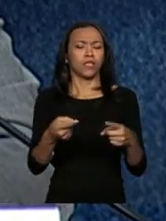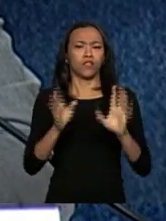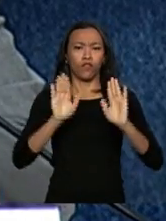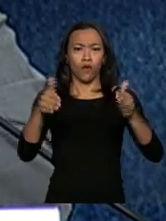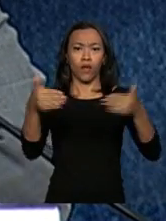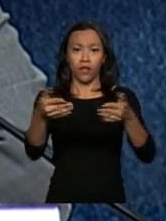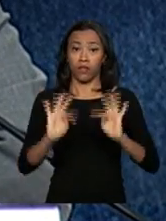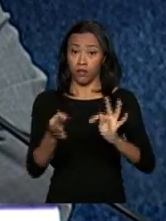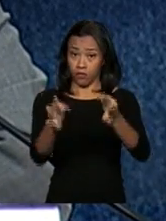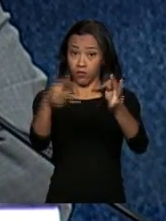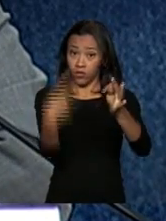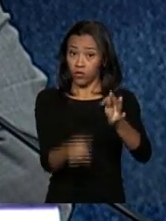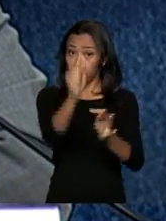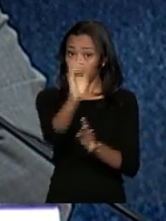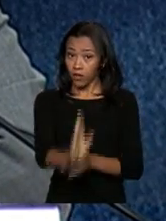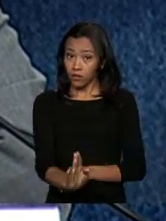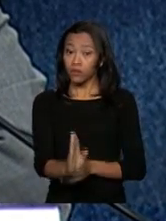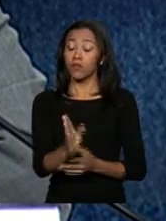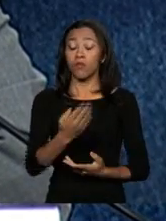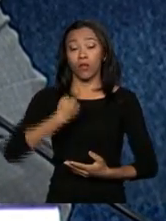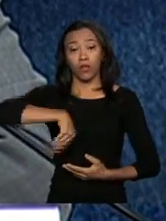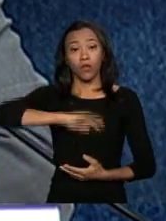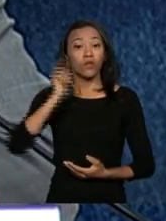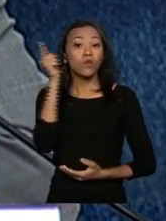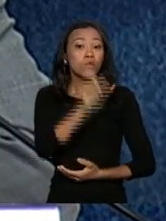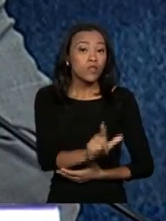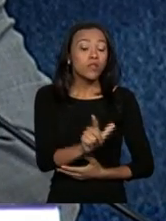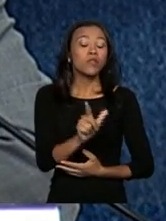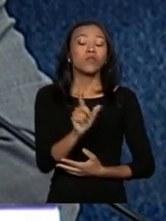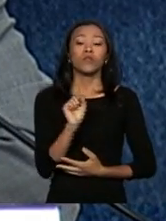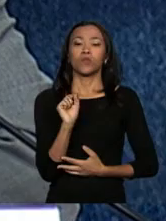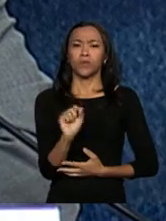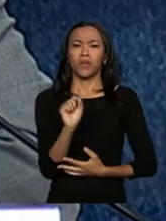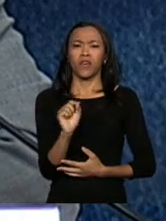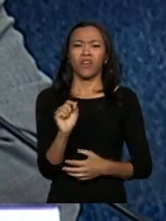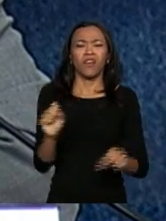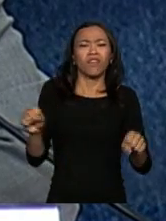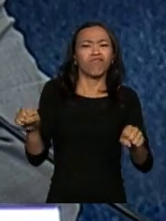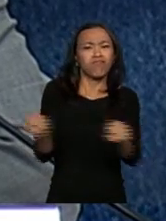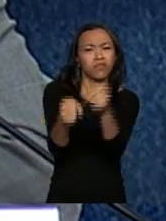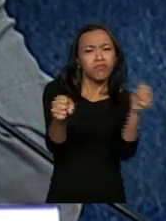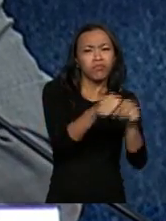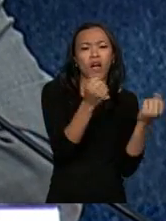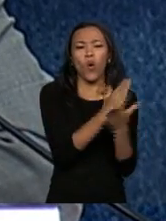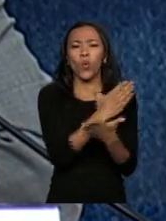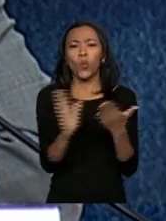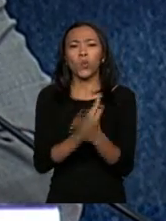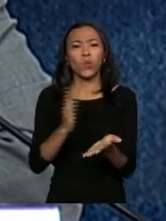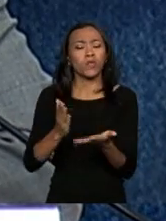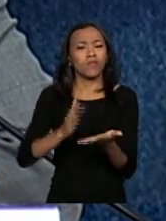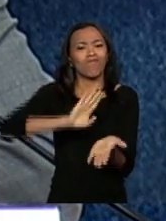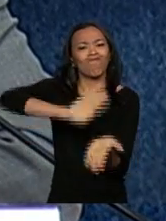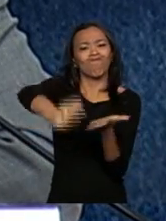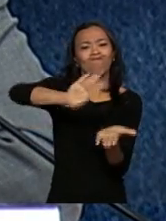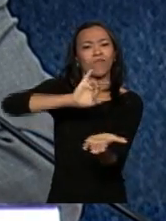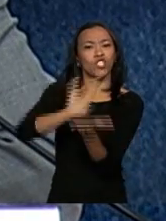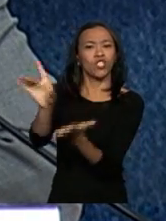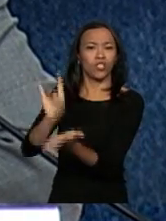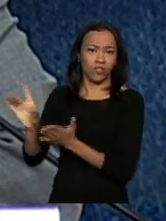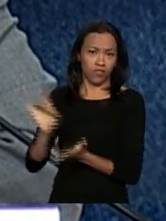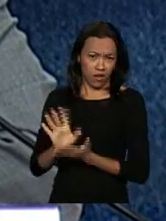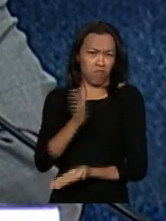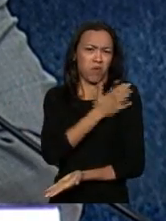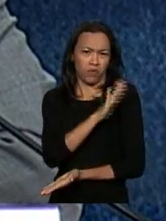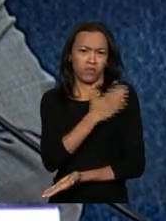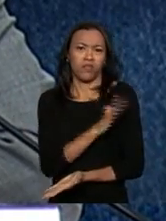Brasil para a gente conseguir eh romper algumas barreiras e aproveitar oportunidades eh que